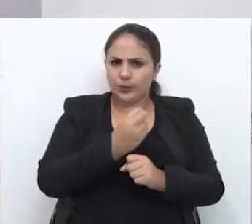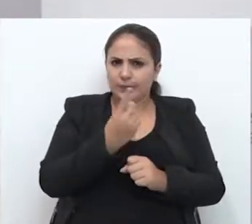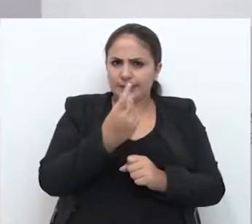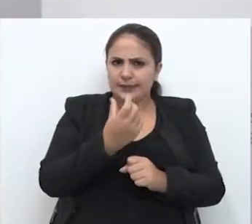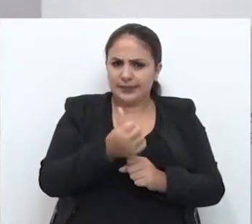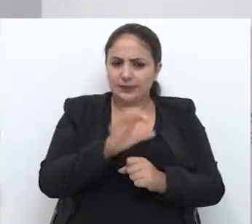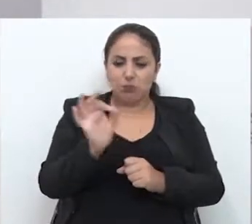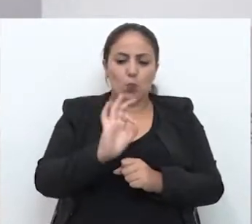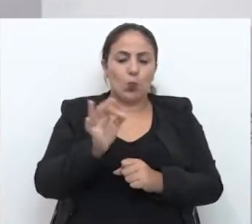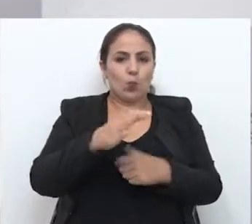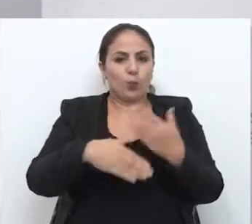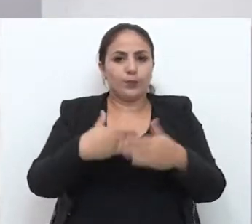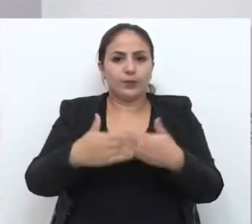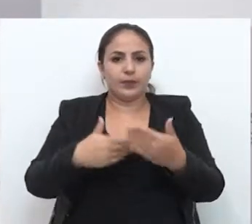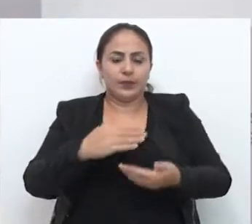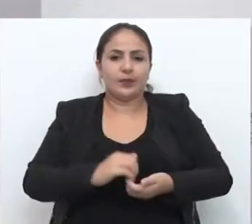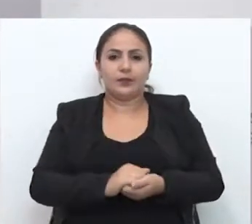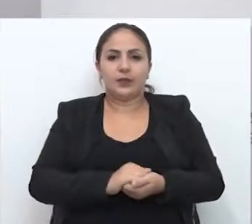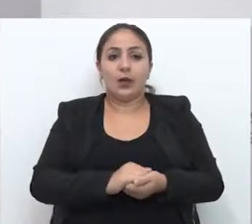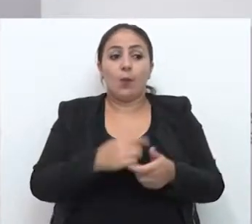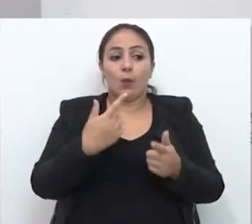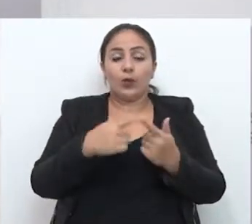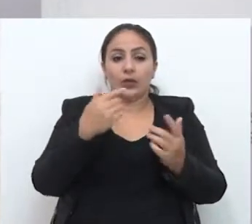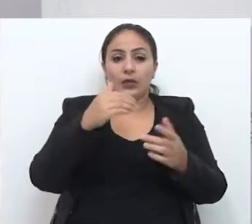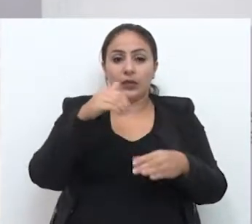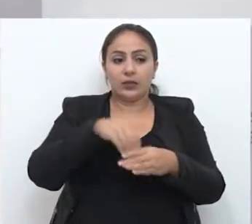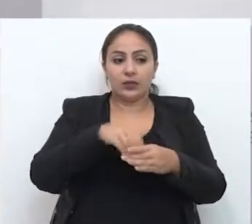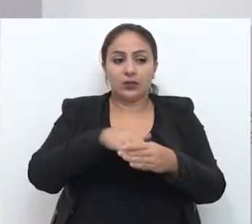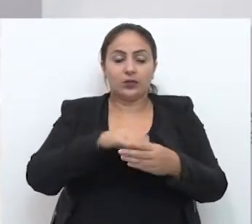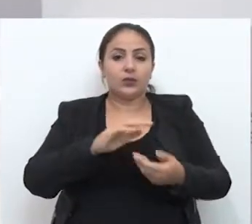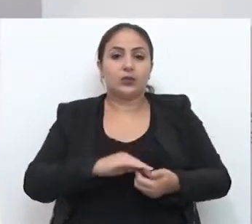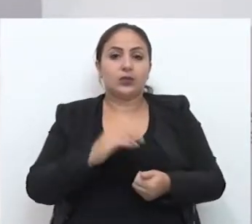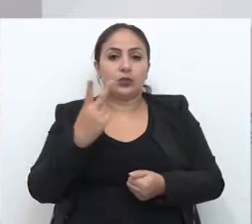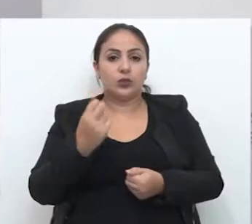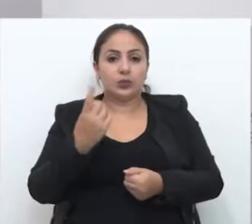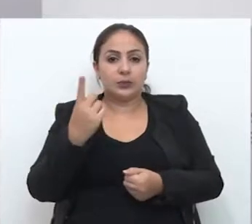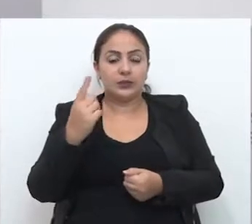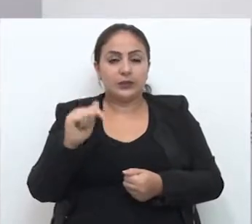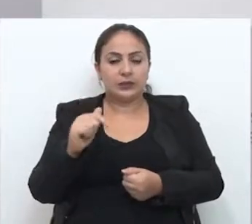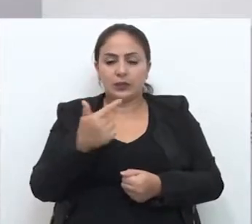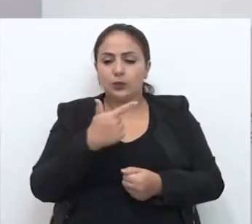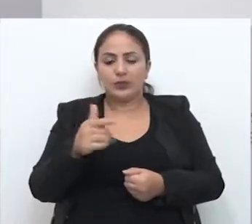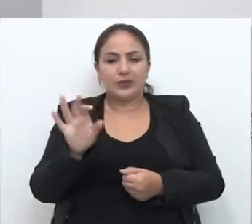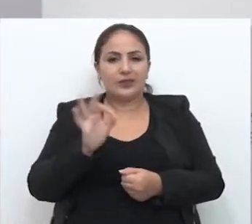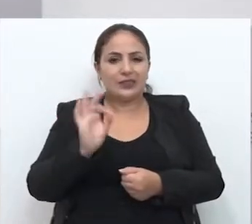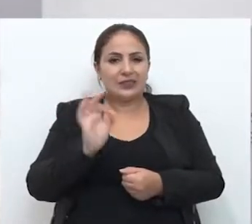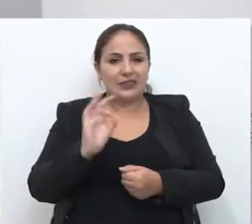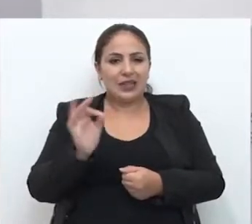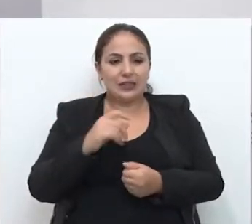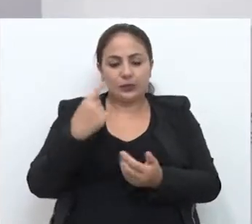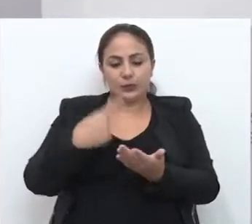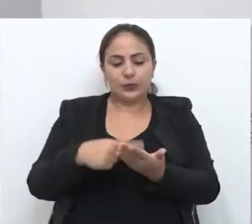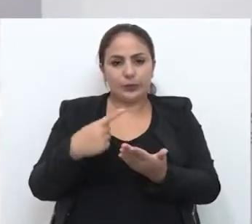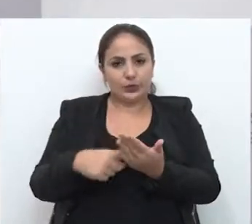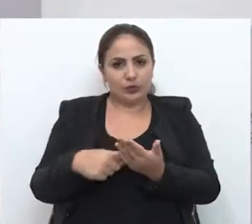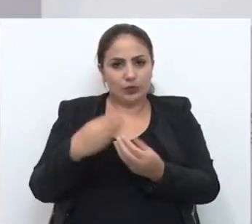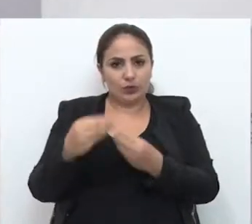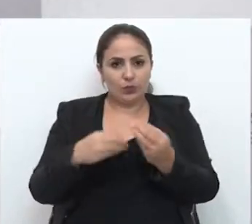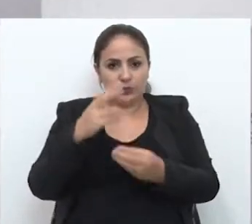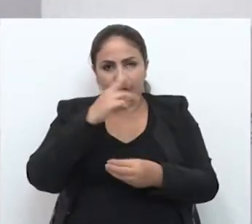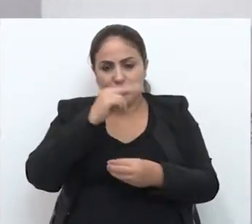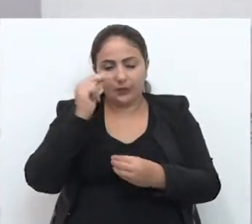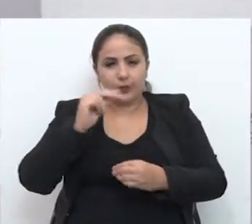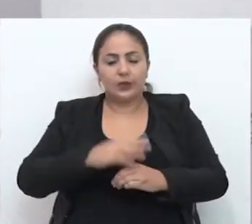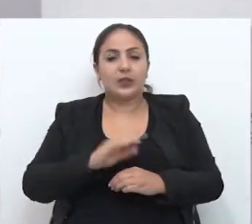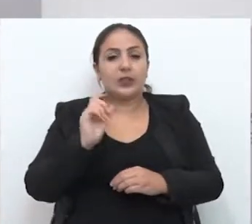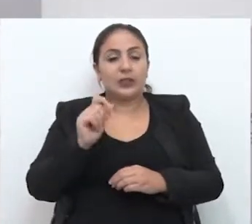evoluiu porque era um ano eleitoral. No ano de 2017 houve um comprometimento, uma sinalização por parte do